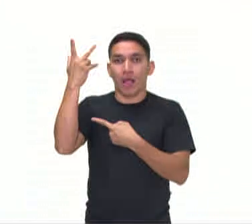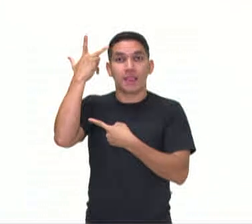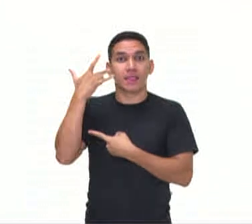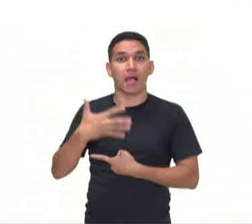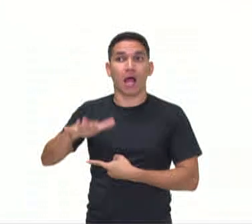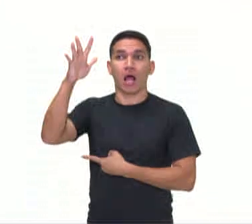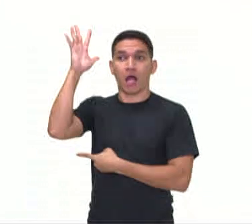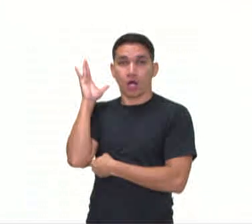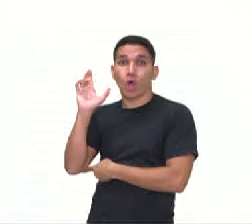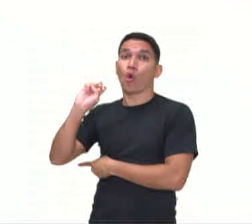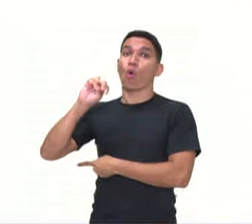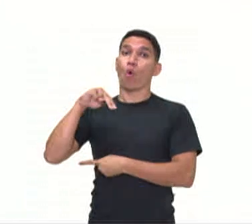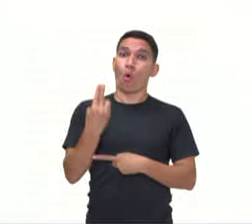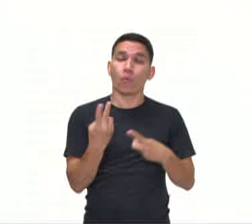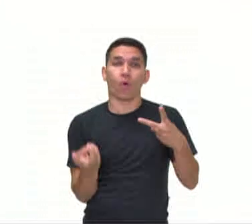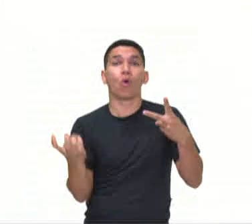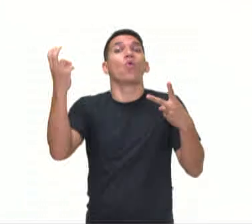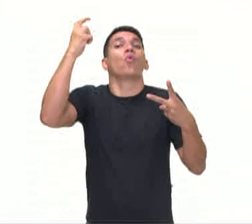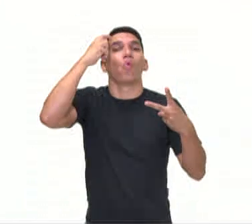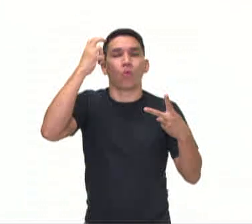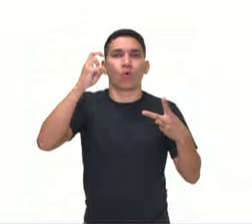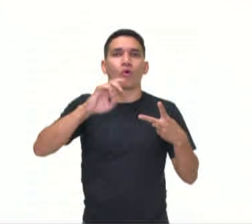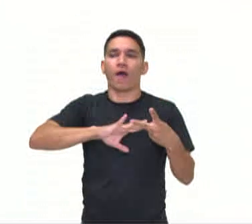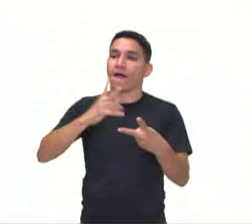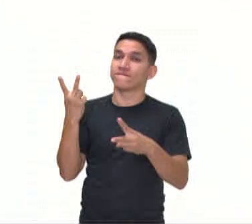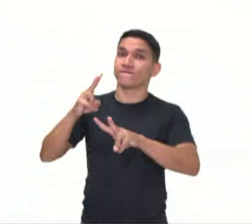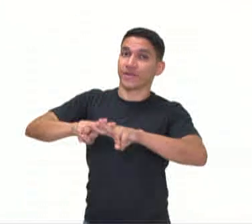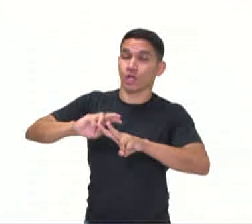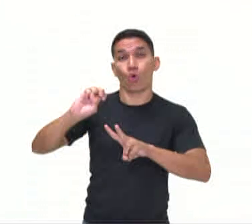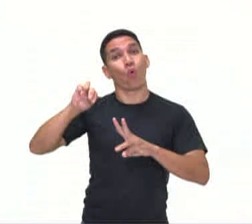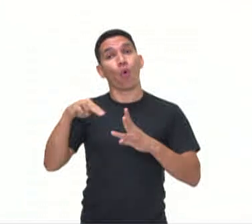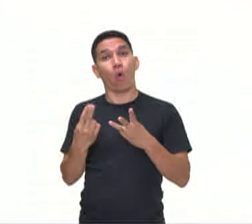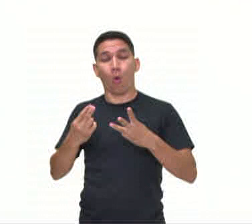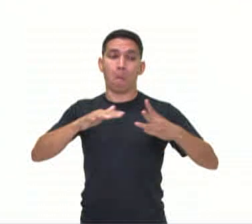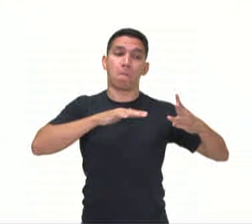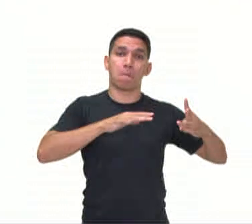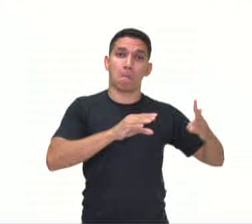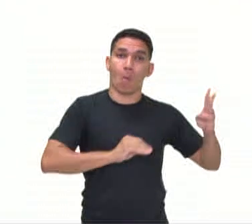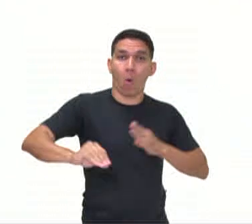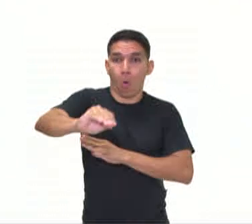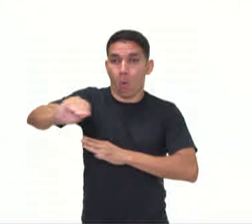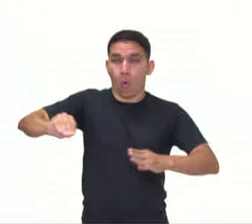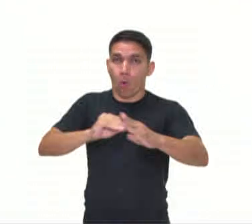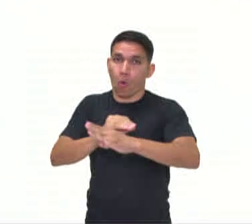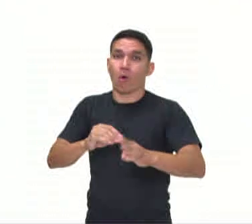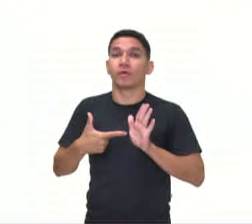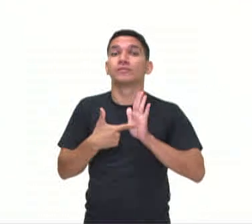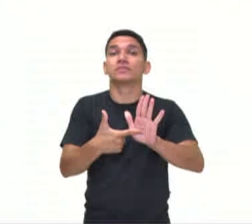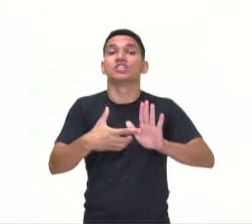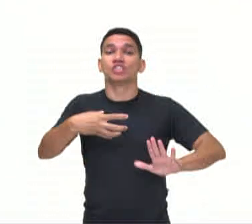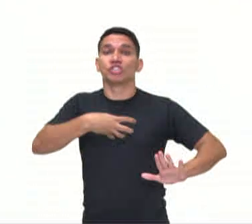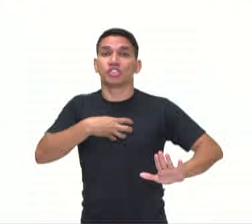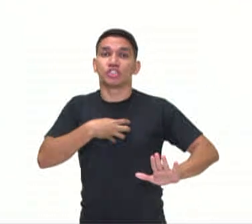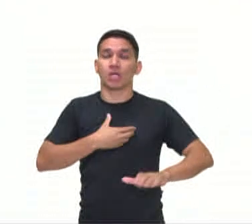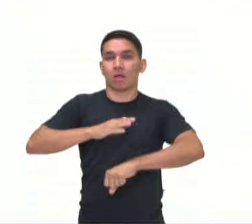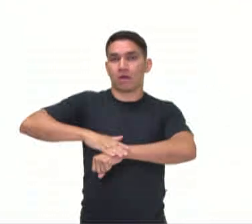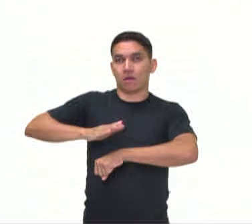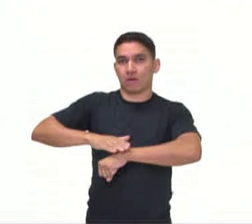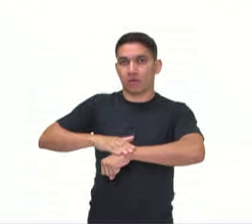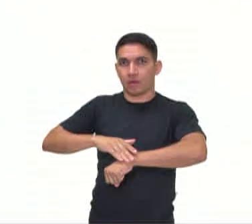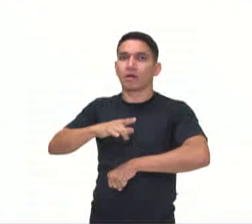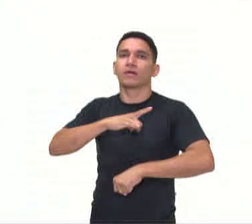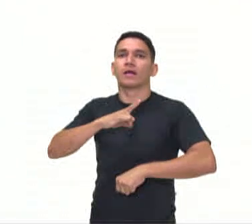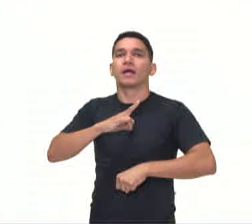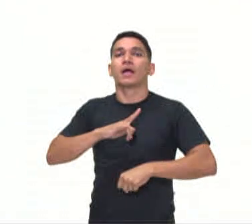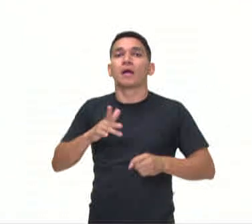ou culturais, fixos e ou móveis, dispostos de uma determinada maneira em um determinado